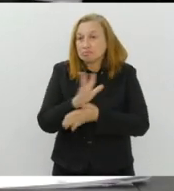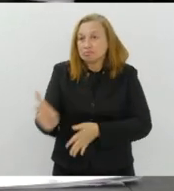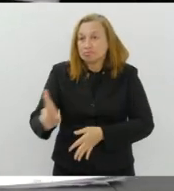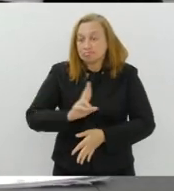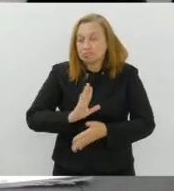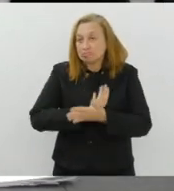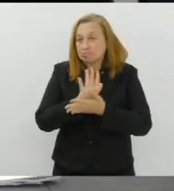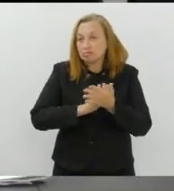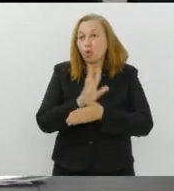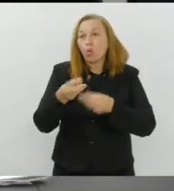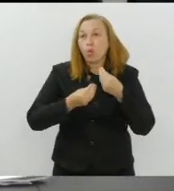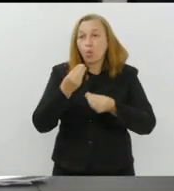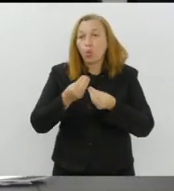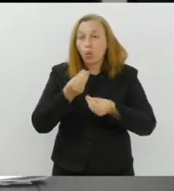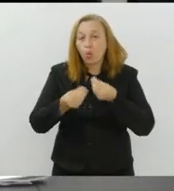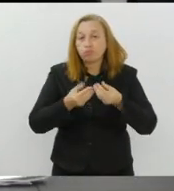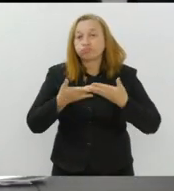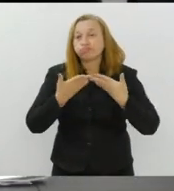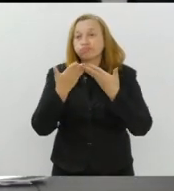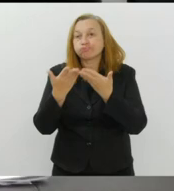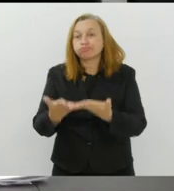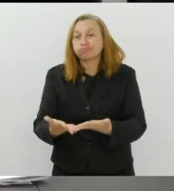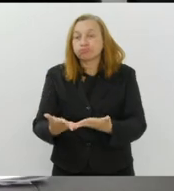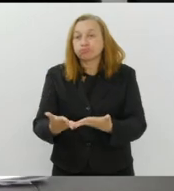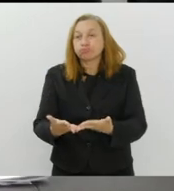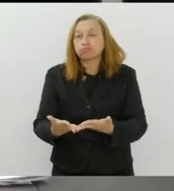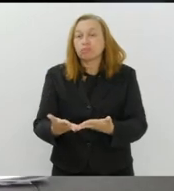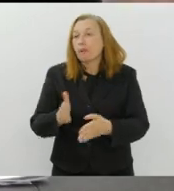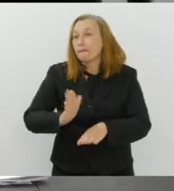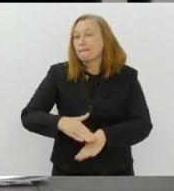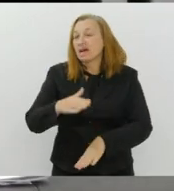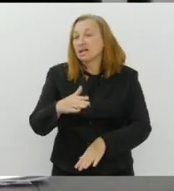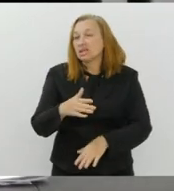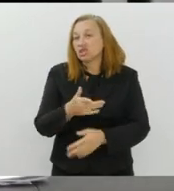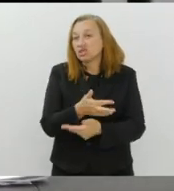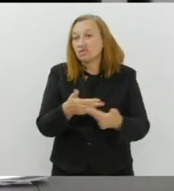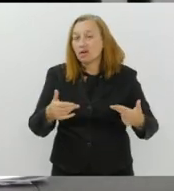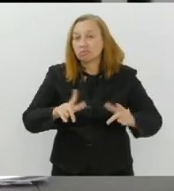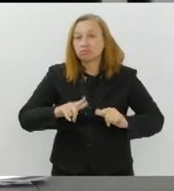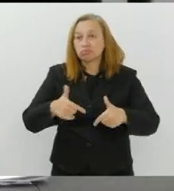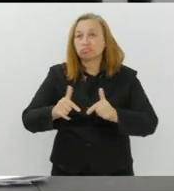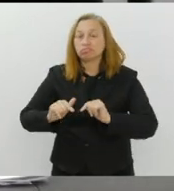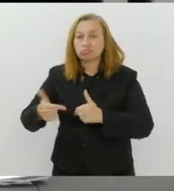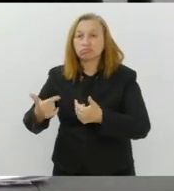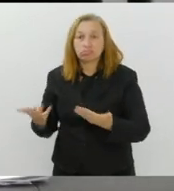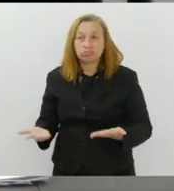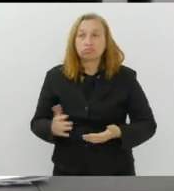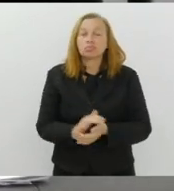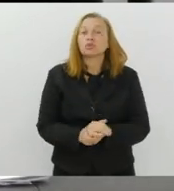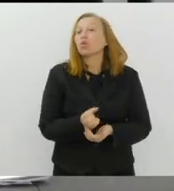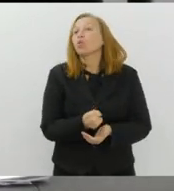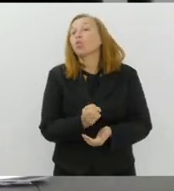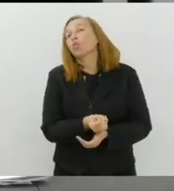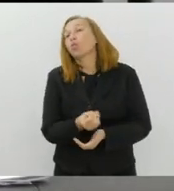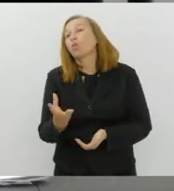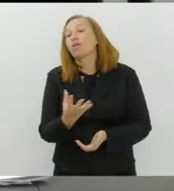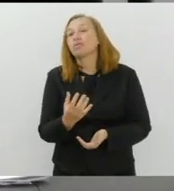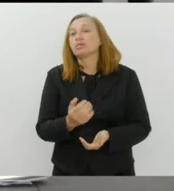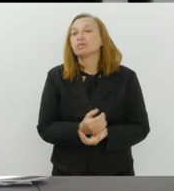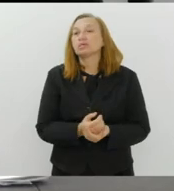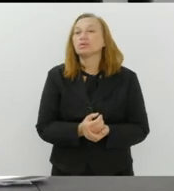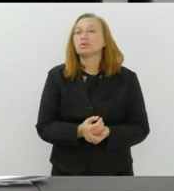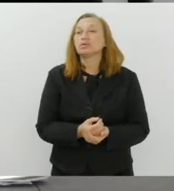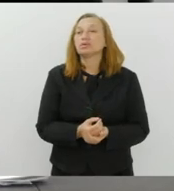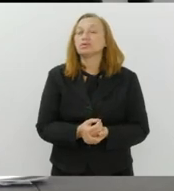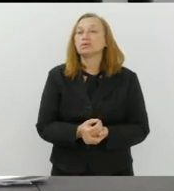efetiva de como é que está o andamento desta planilha com mais de uma centena de ações e quais são as providências que o Tribunal